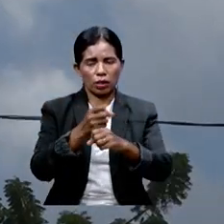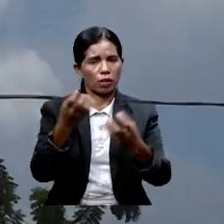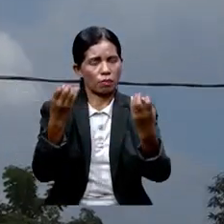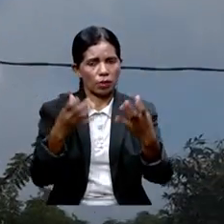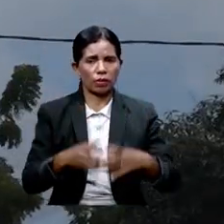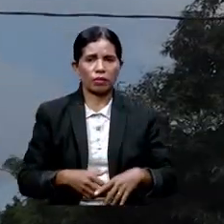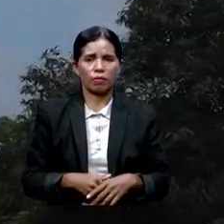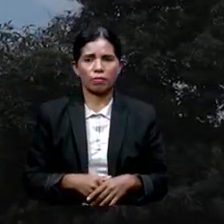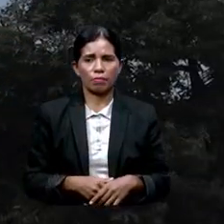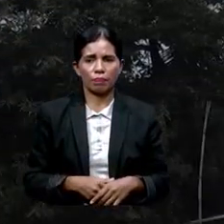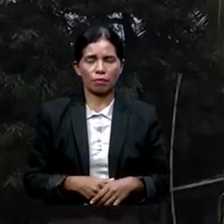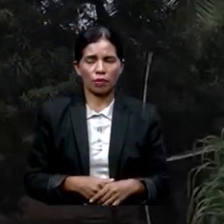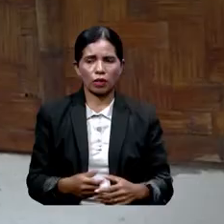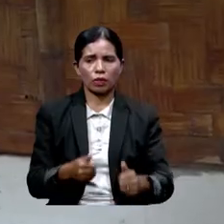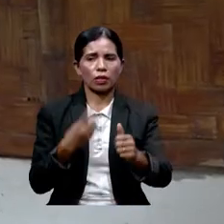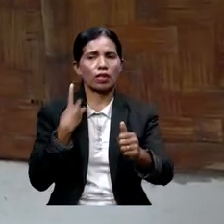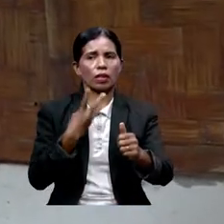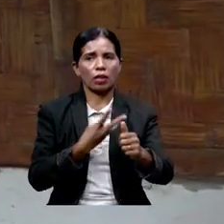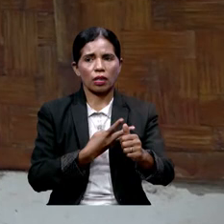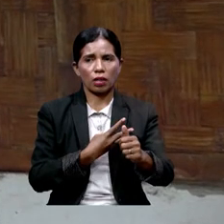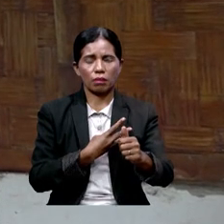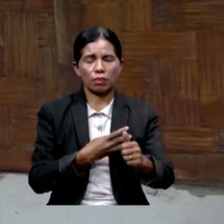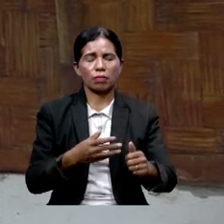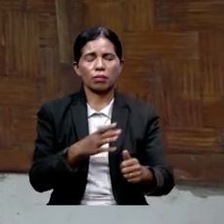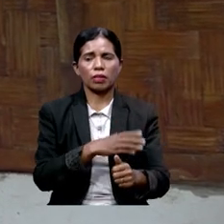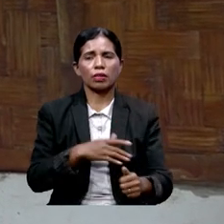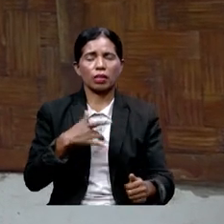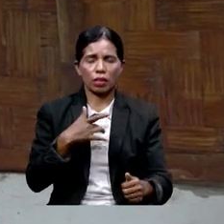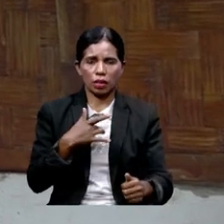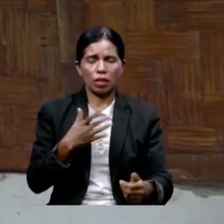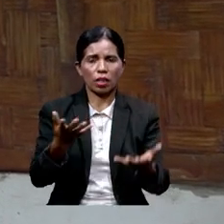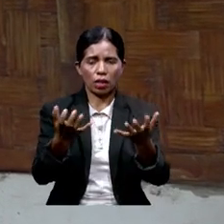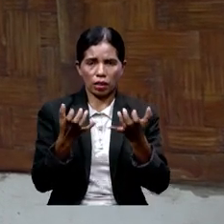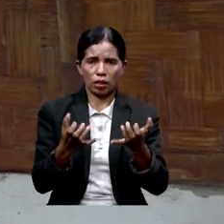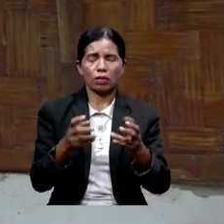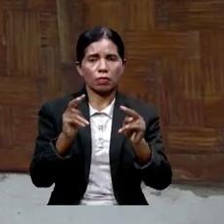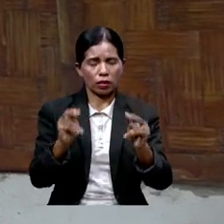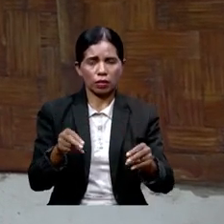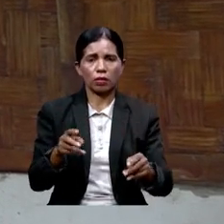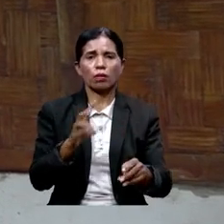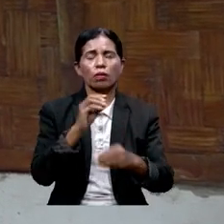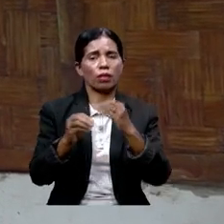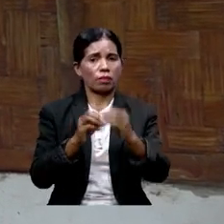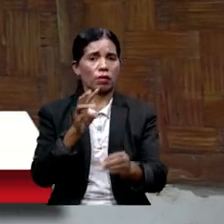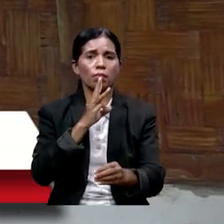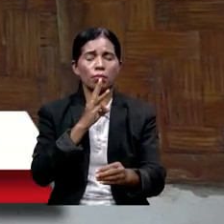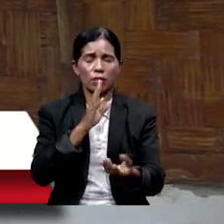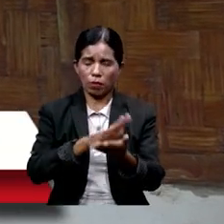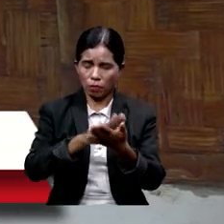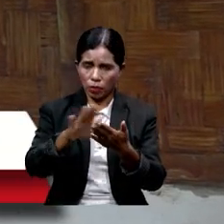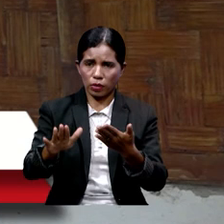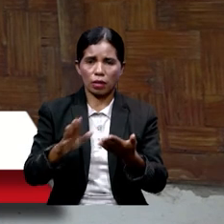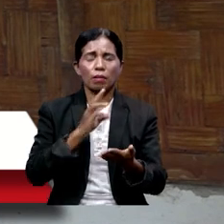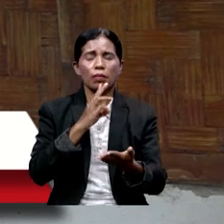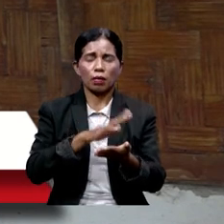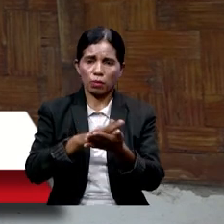Dura básica na bema que necessita de los, ba ame maca, assunto bemos. Bemos ba Atauro,